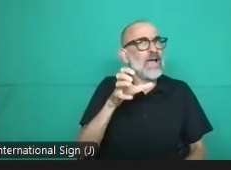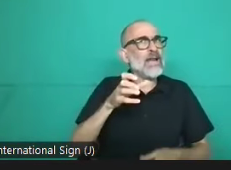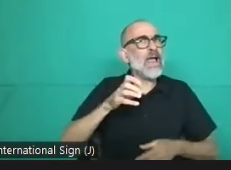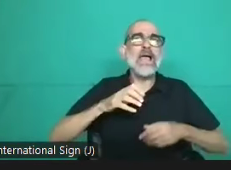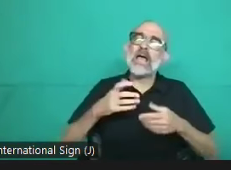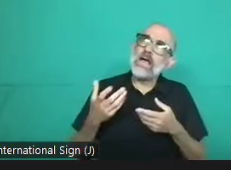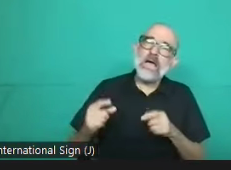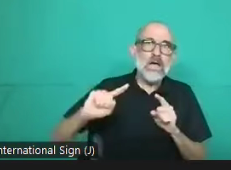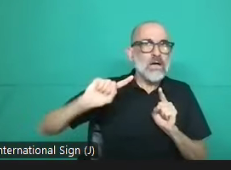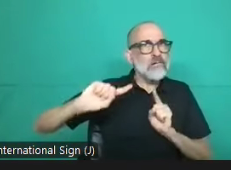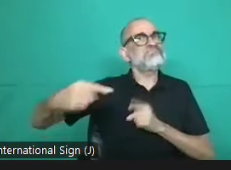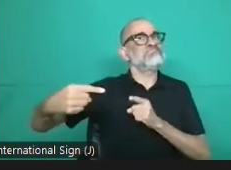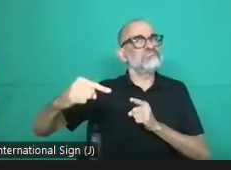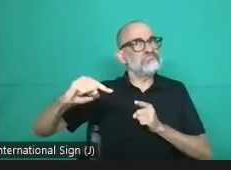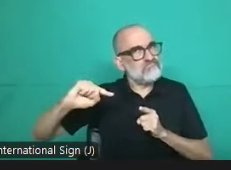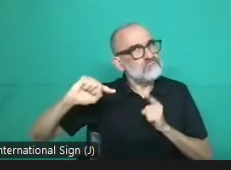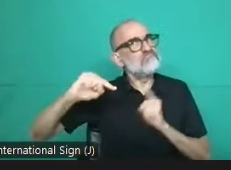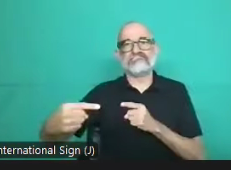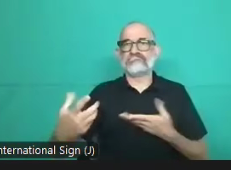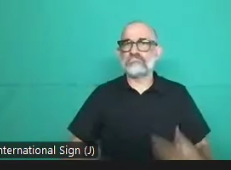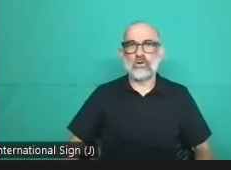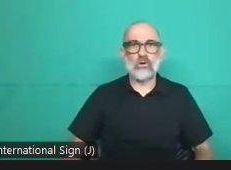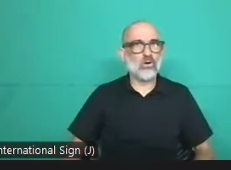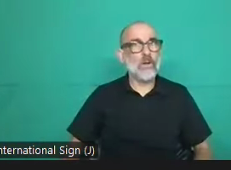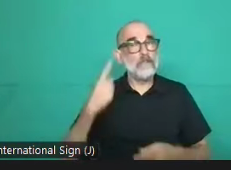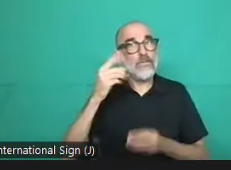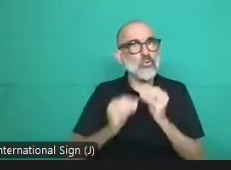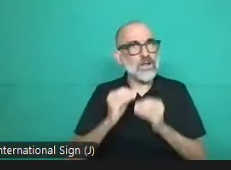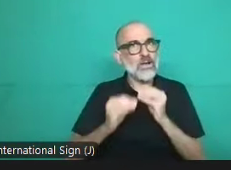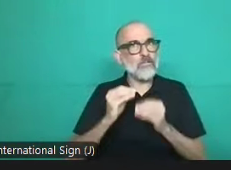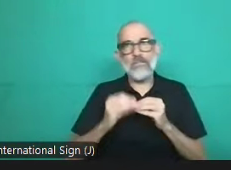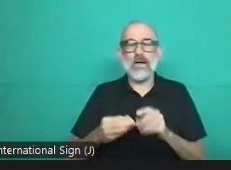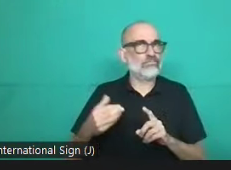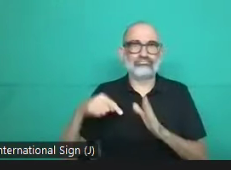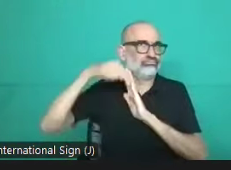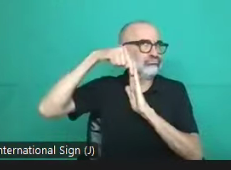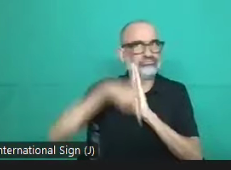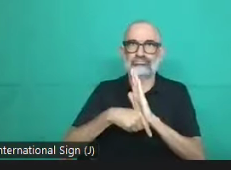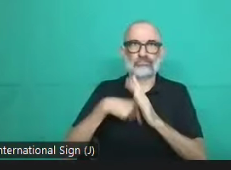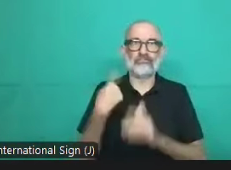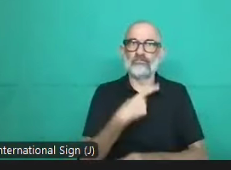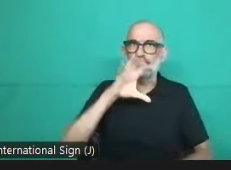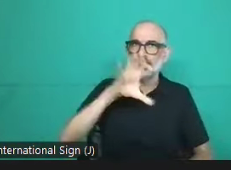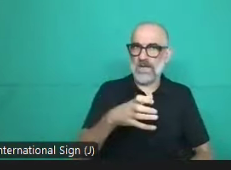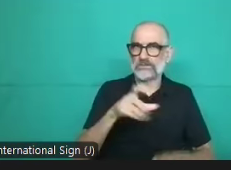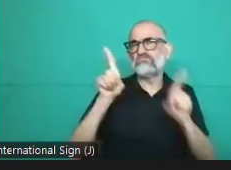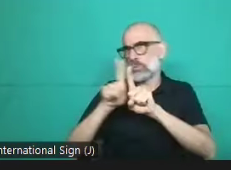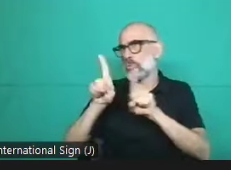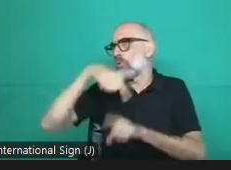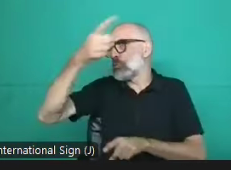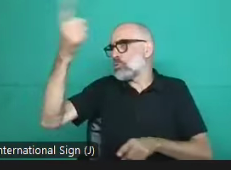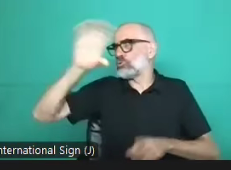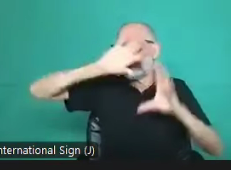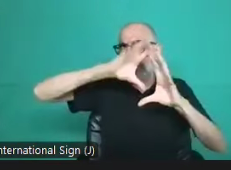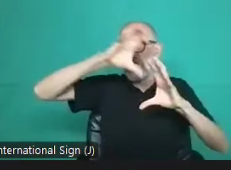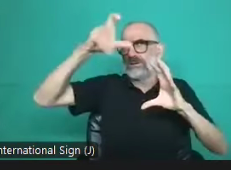crônico aqui no nosso país, mas também em outros países do mundo que têm sistemas nacionais de saúde, né? Apesar de a gente ter uma implementação